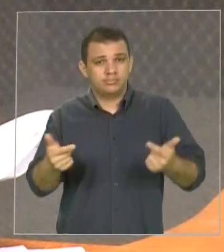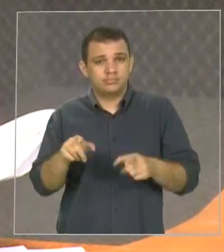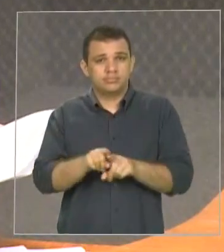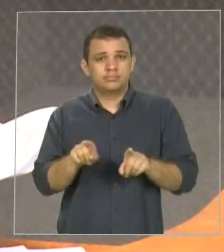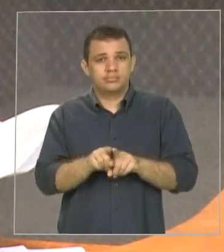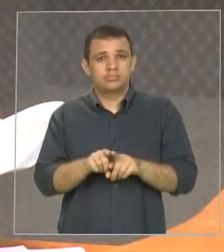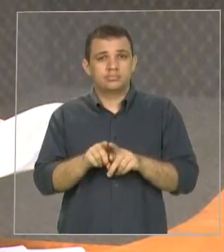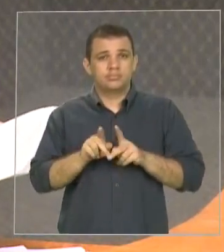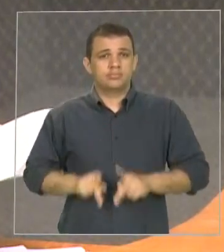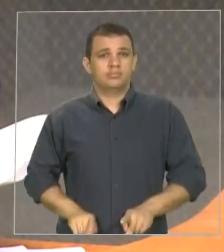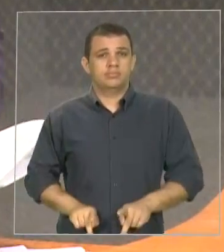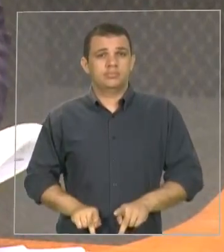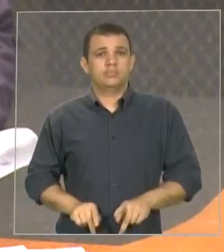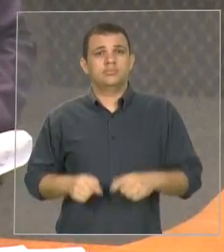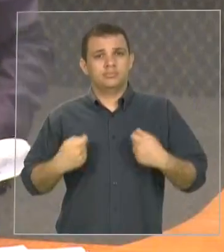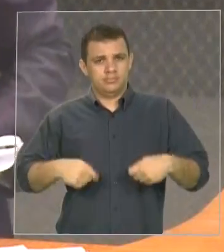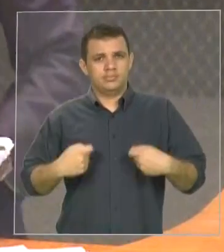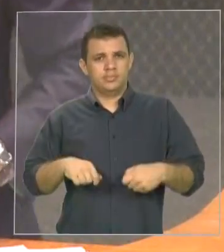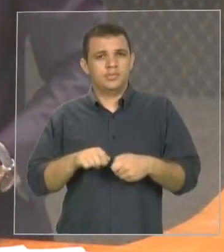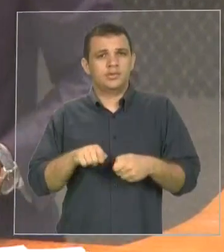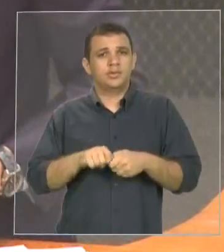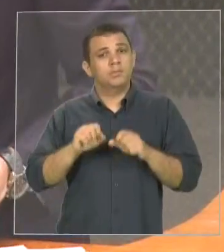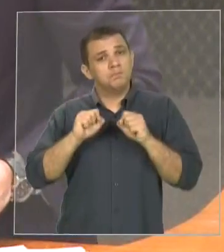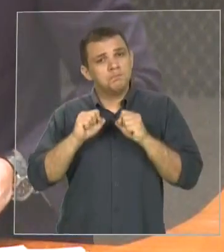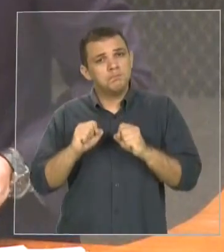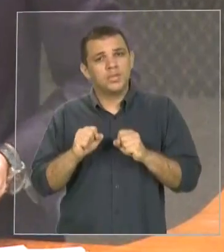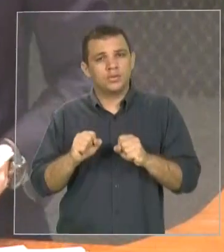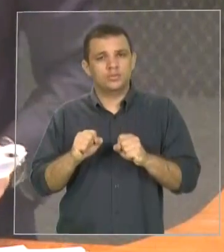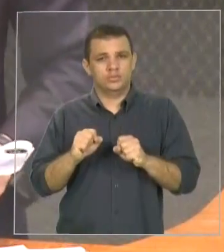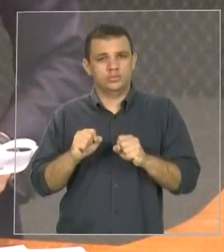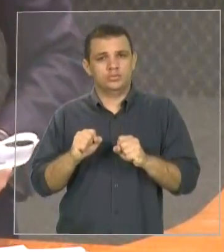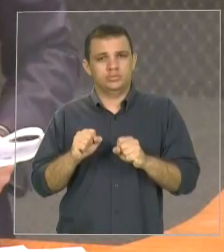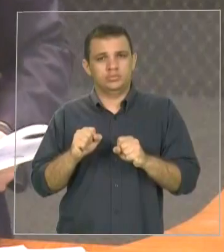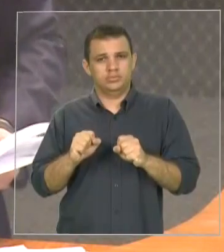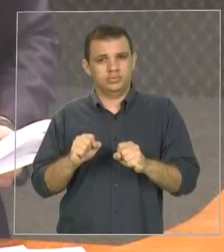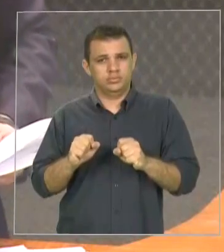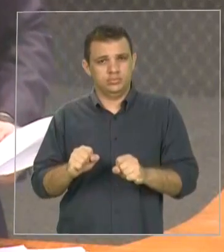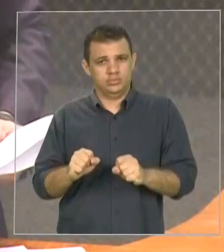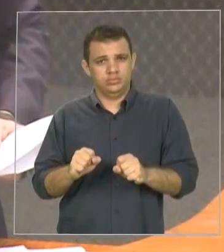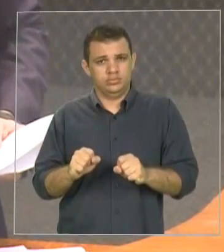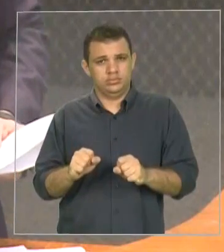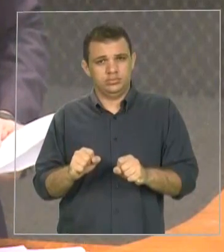atitudes que eram para ser tomadas, que poderiam ter